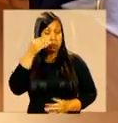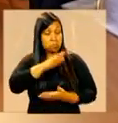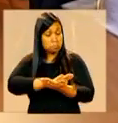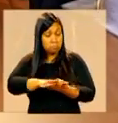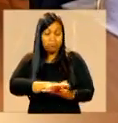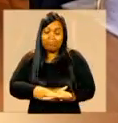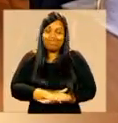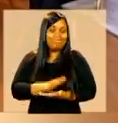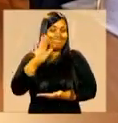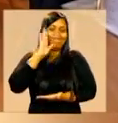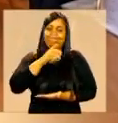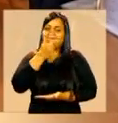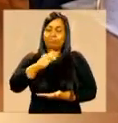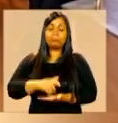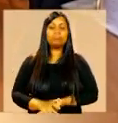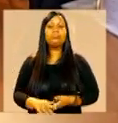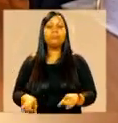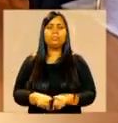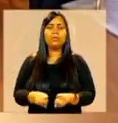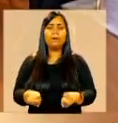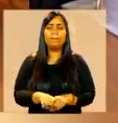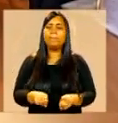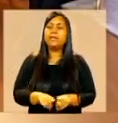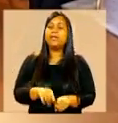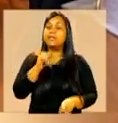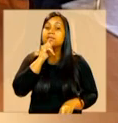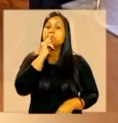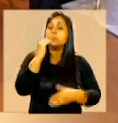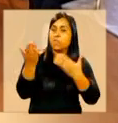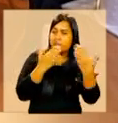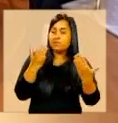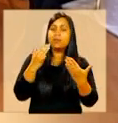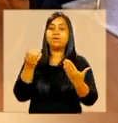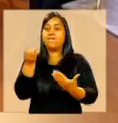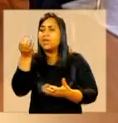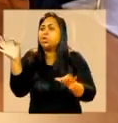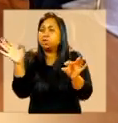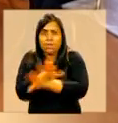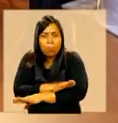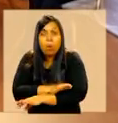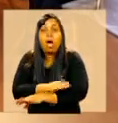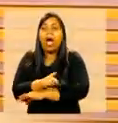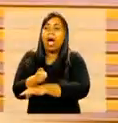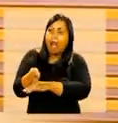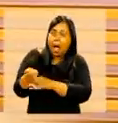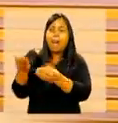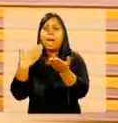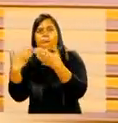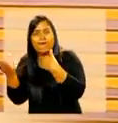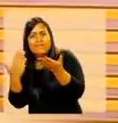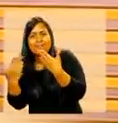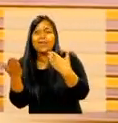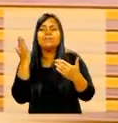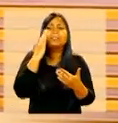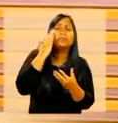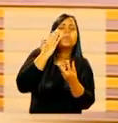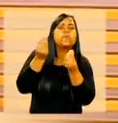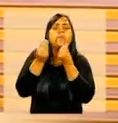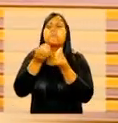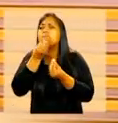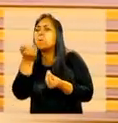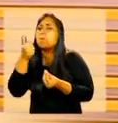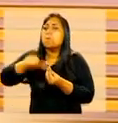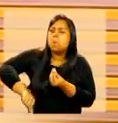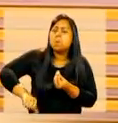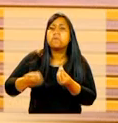vocês fazem depois o trabalho do recall, vocês conversam depois da viagem com quem participou desses grupos que você...